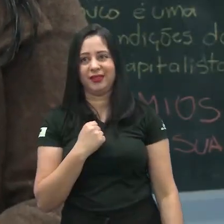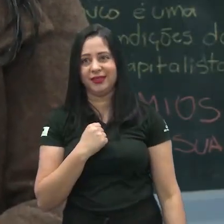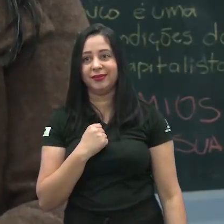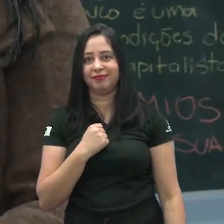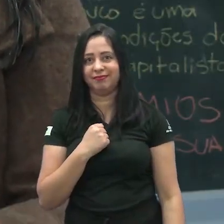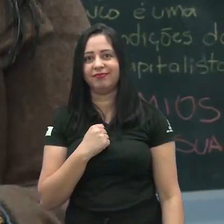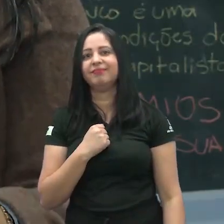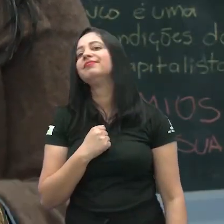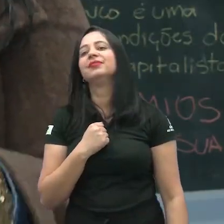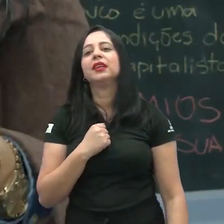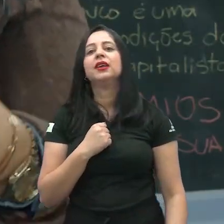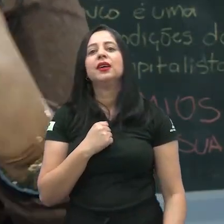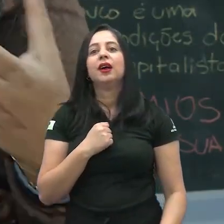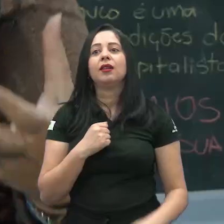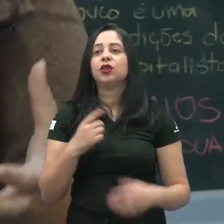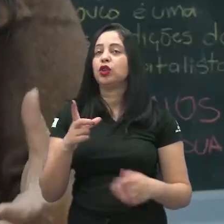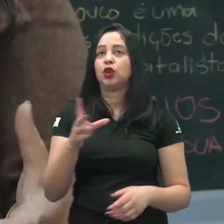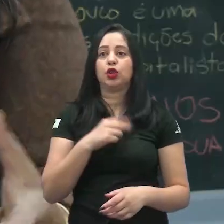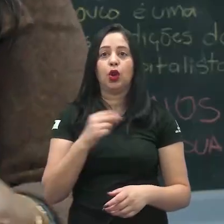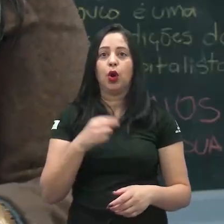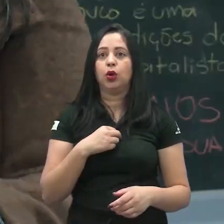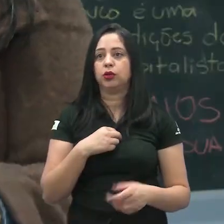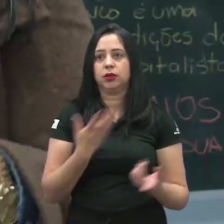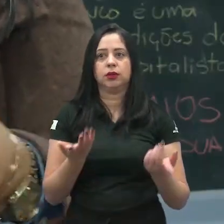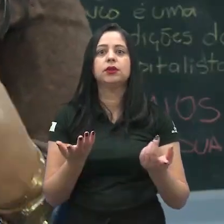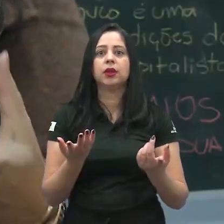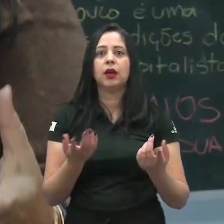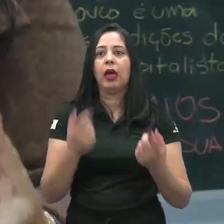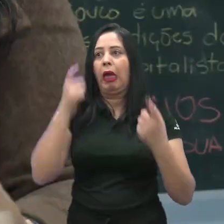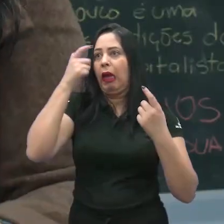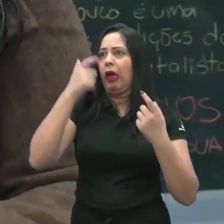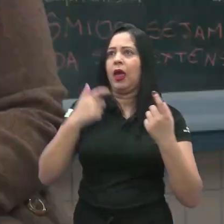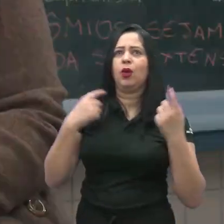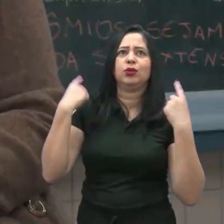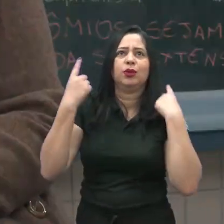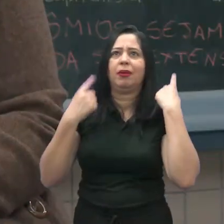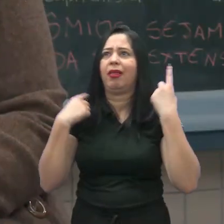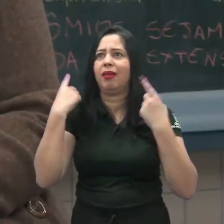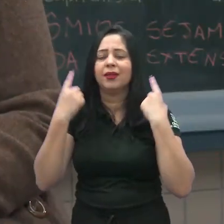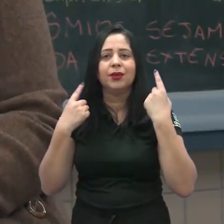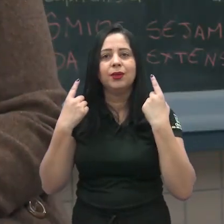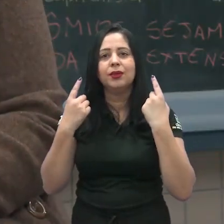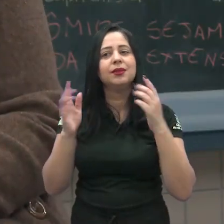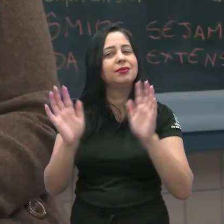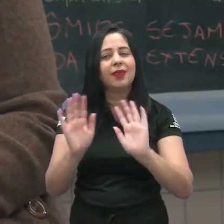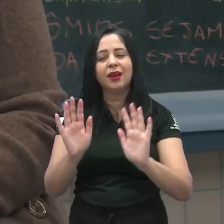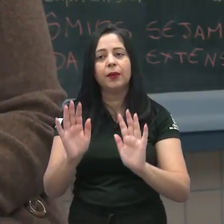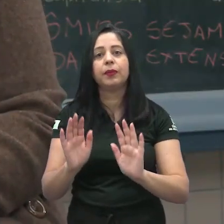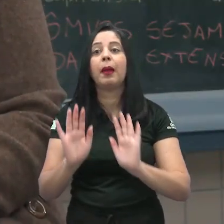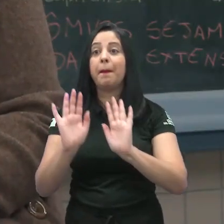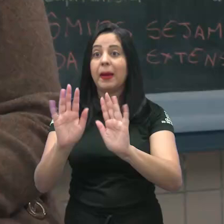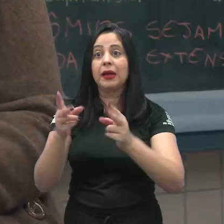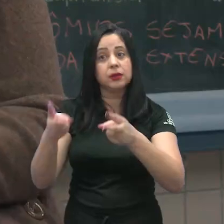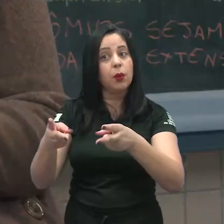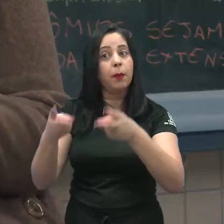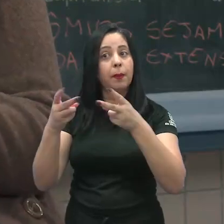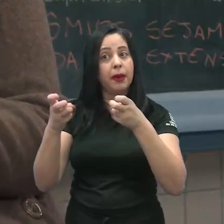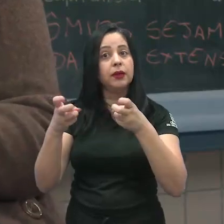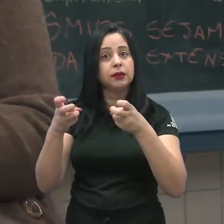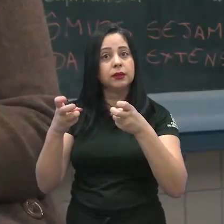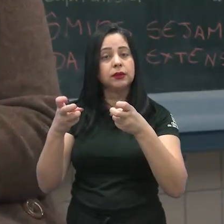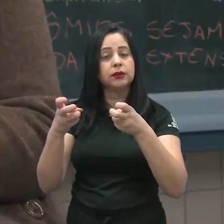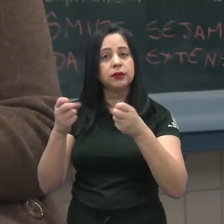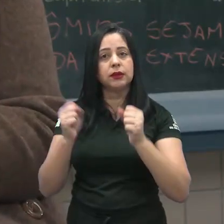a estou ficando maluca, estou ficando louco. A gente percebe algumas